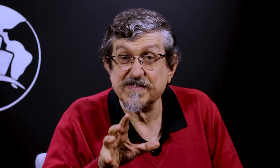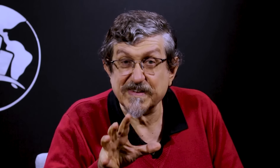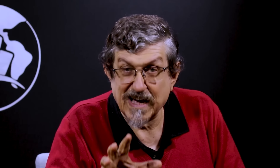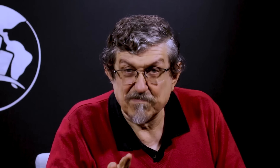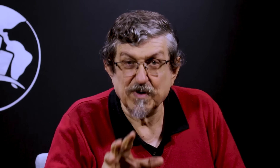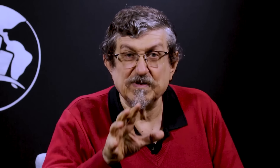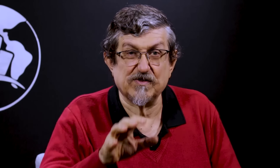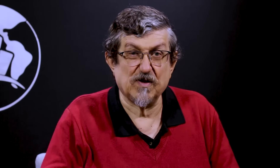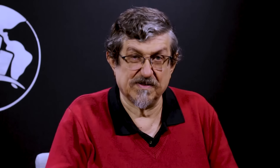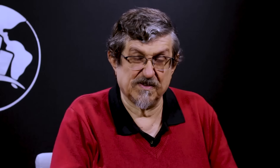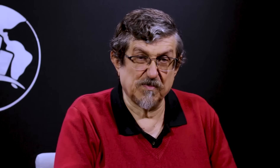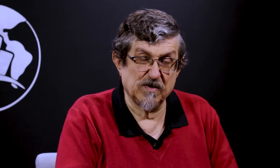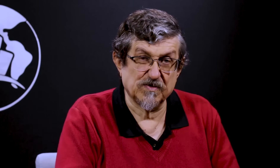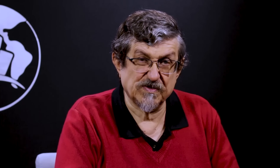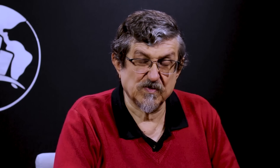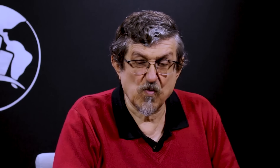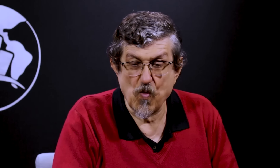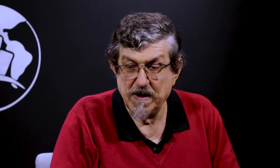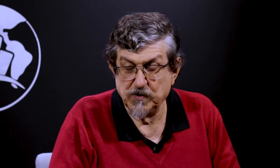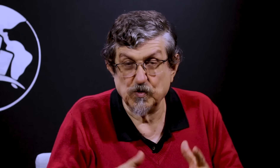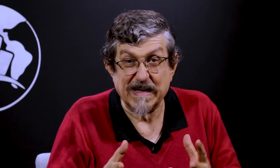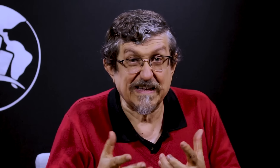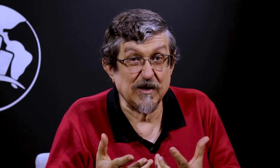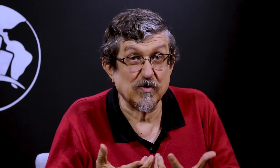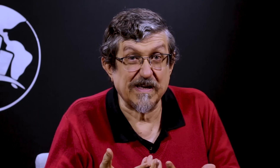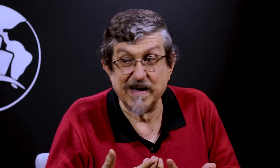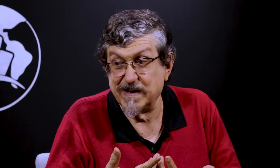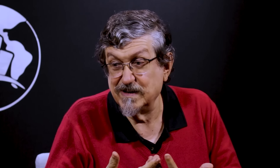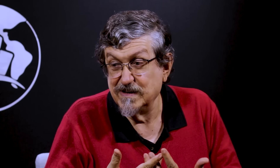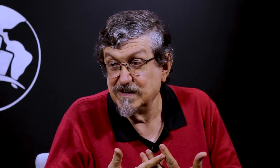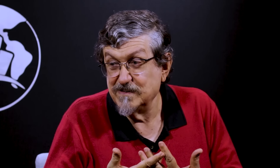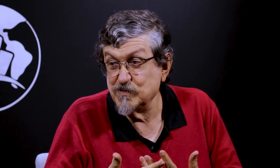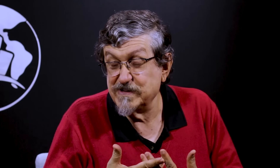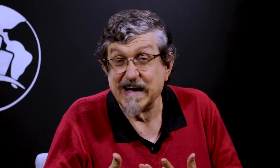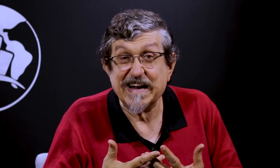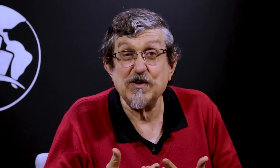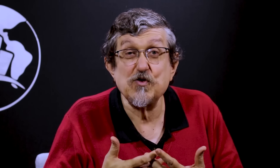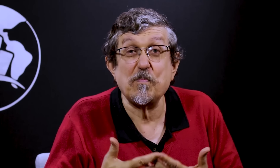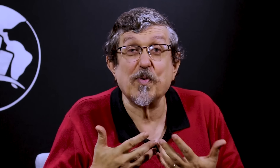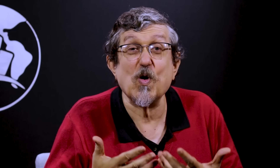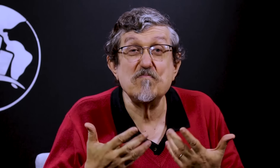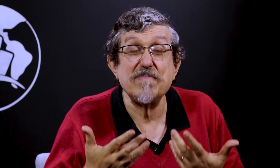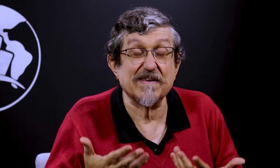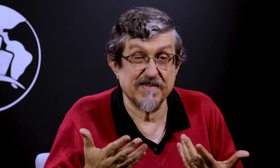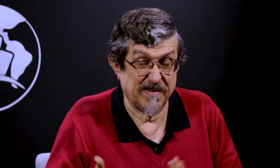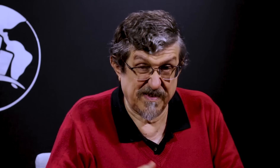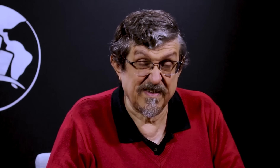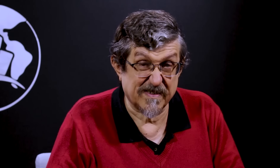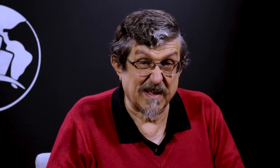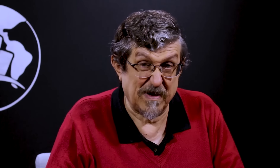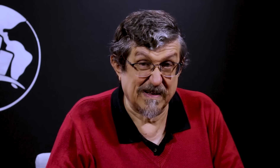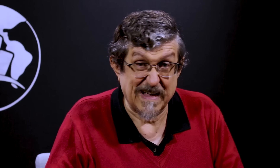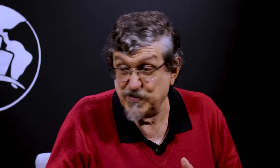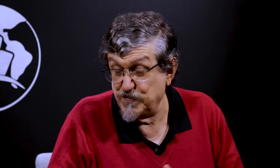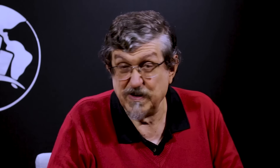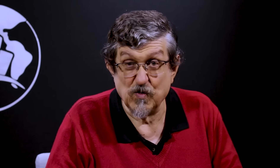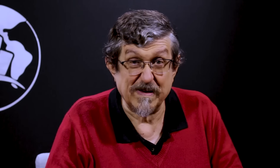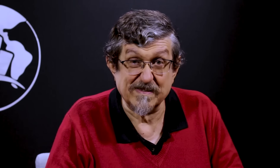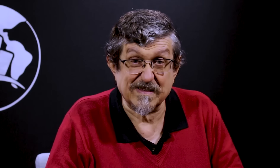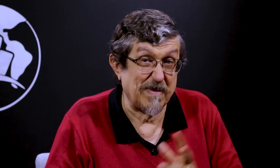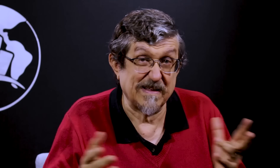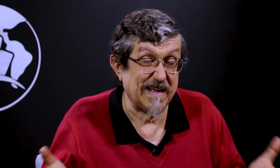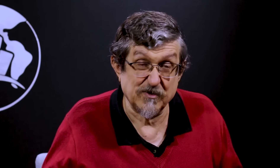coisas escapam das nossas mãos, quando aquilo que era, vamos dizer, a grande promessa de estabilidade